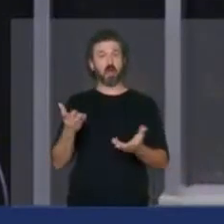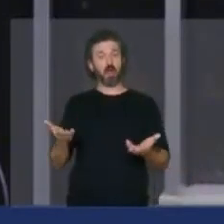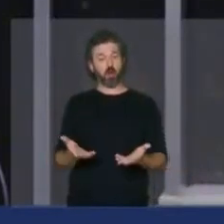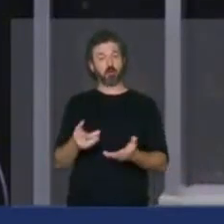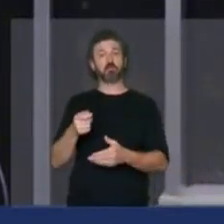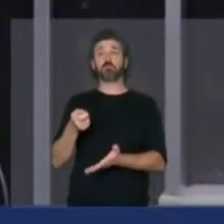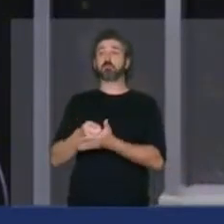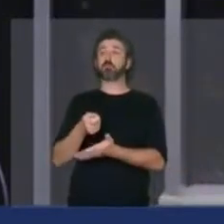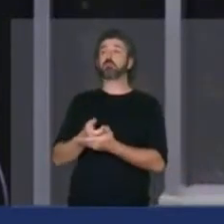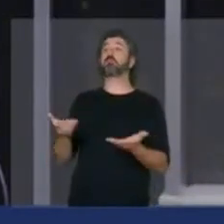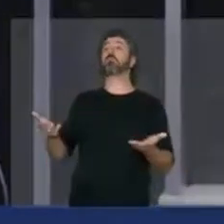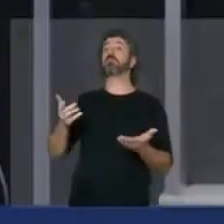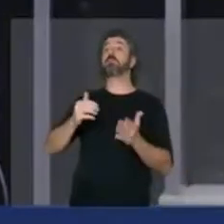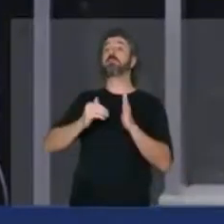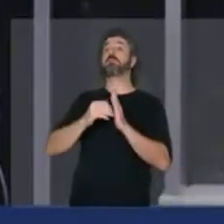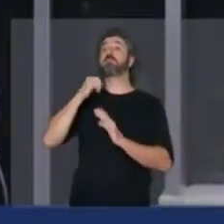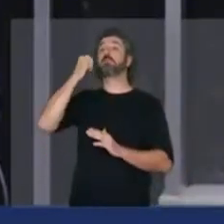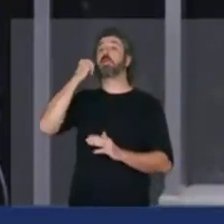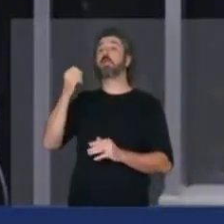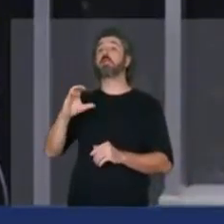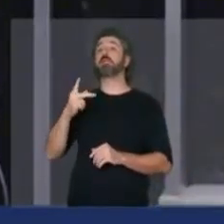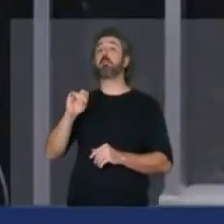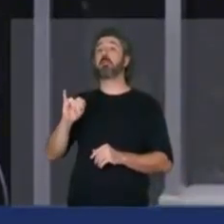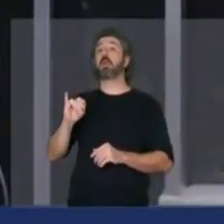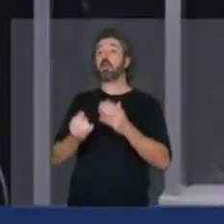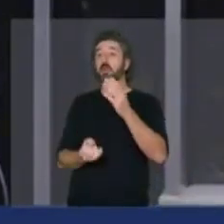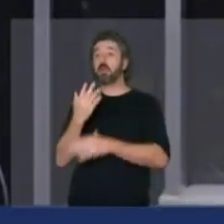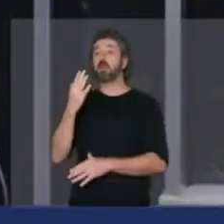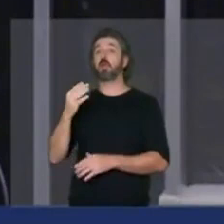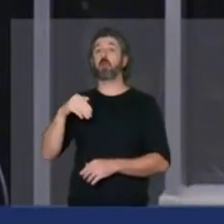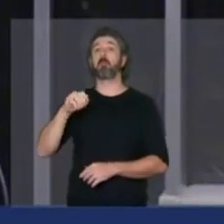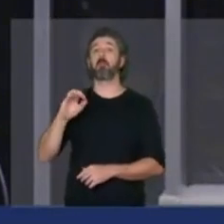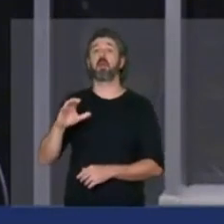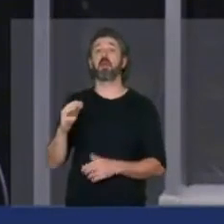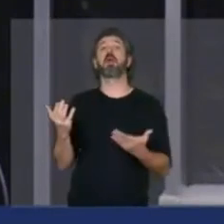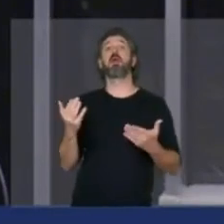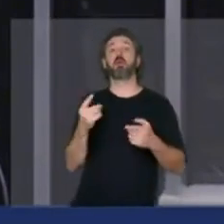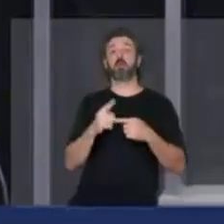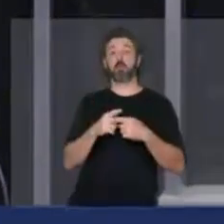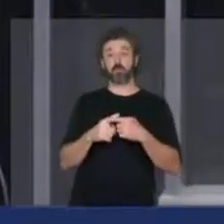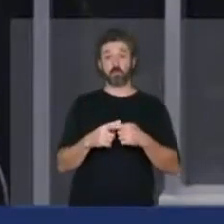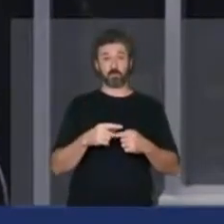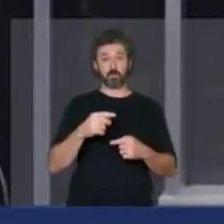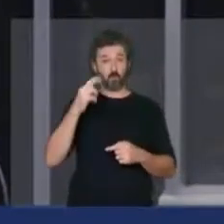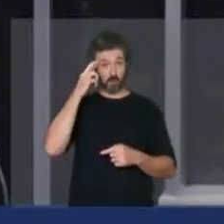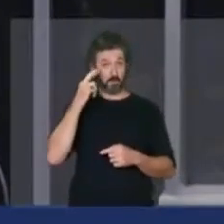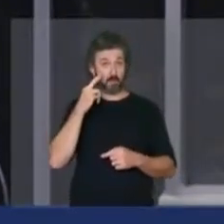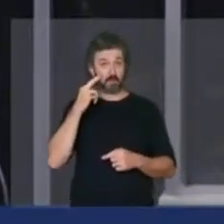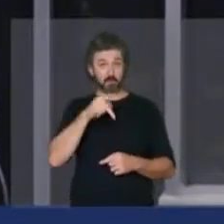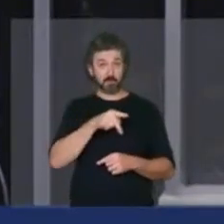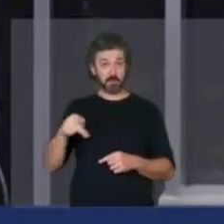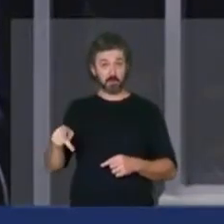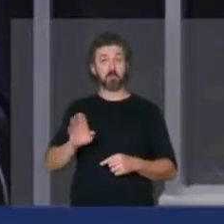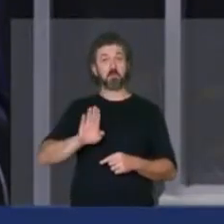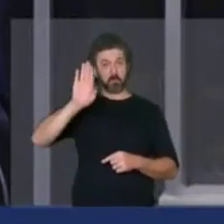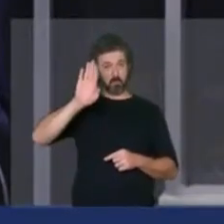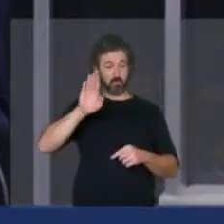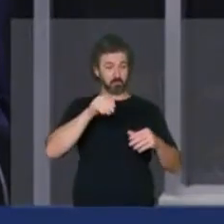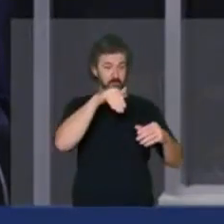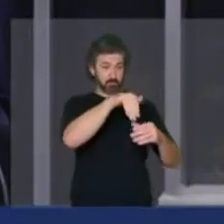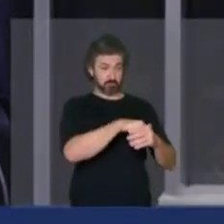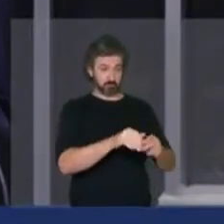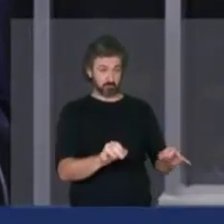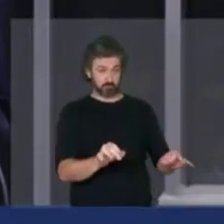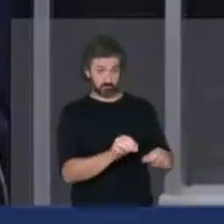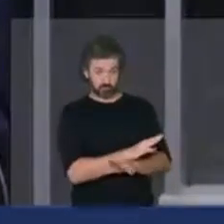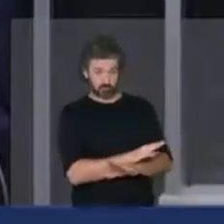Senado a instalação da CPI do MEC, porque o senador Rodrigo Pacheco prometeu que após as eleições faria